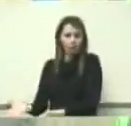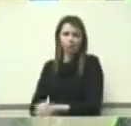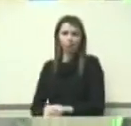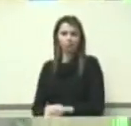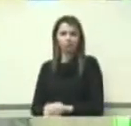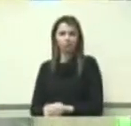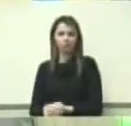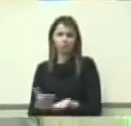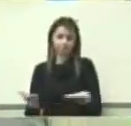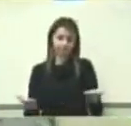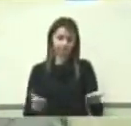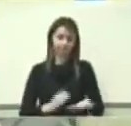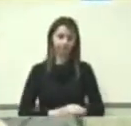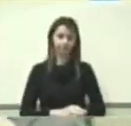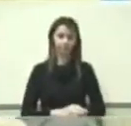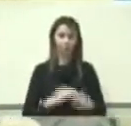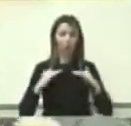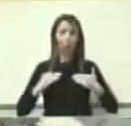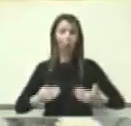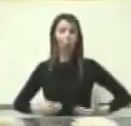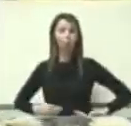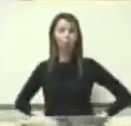fisicamente irmãos